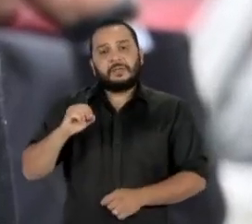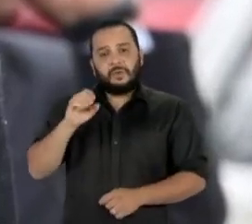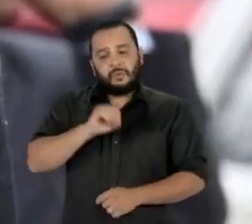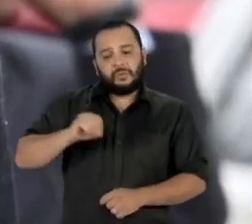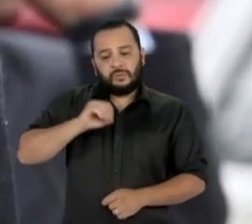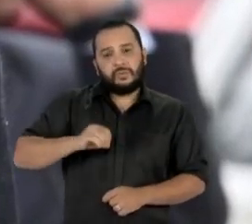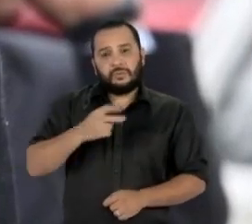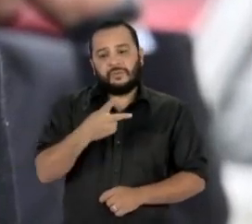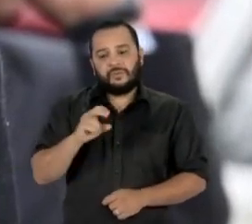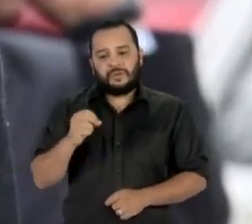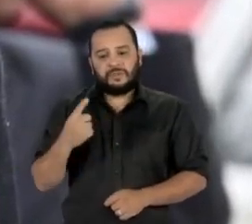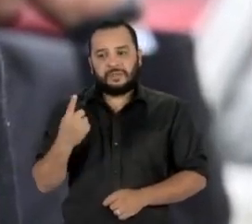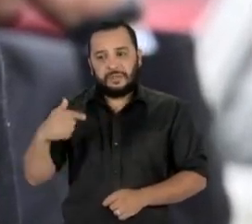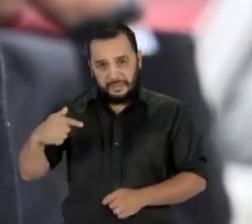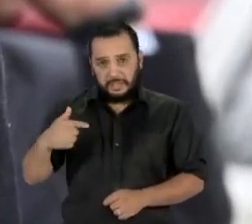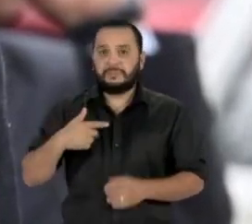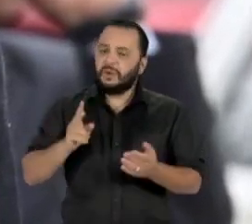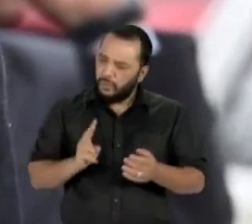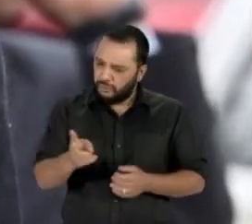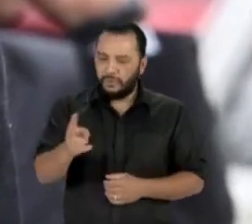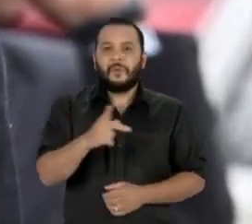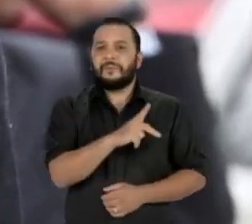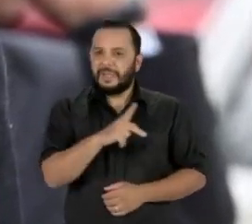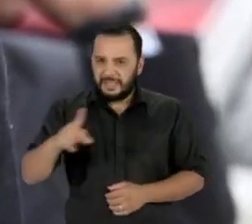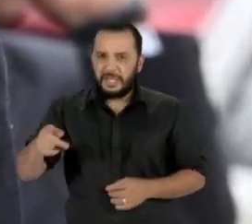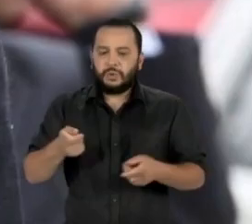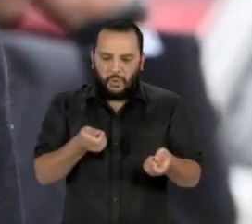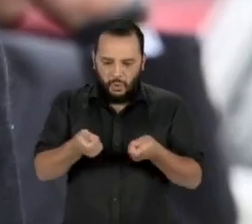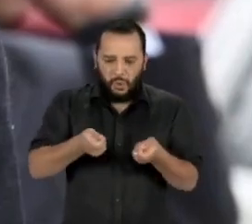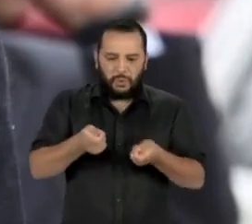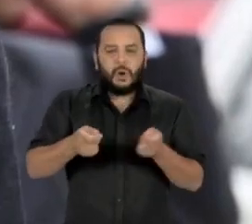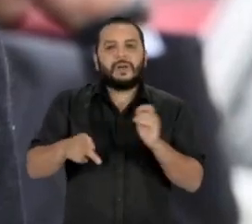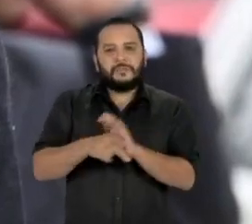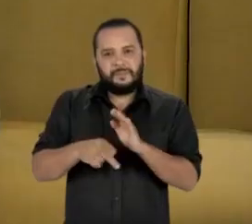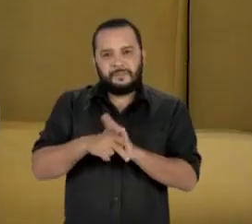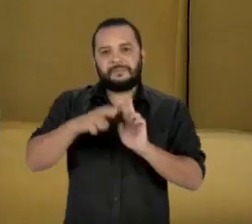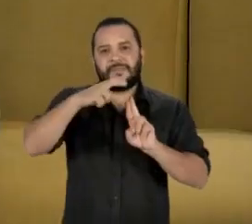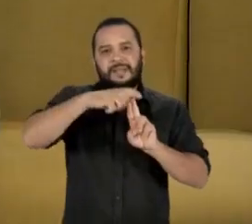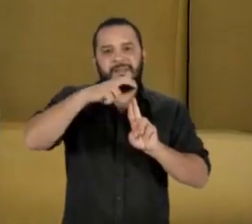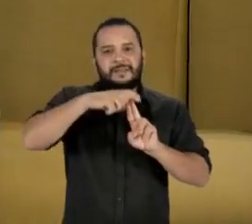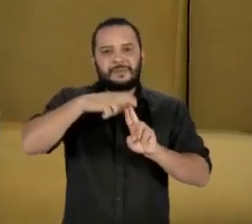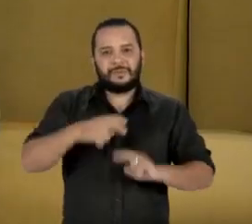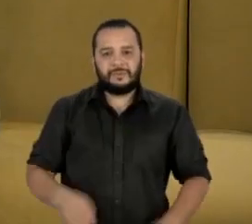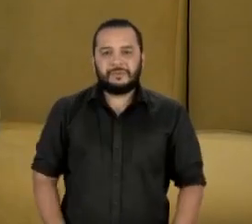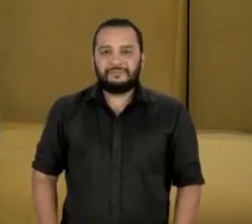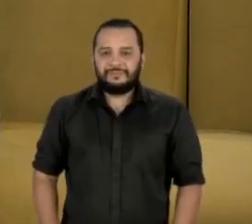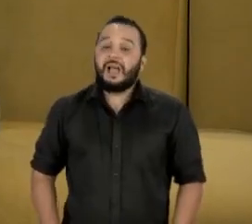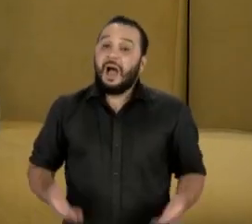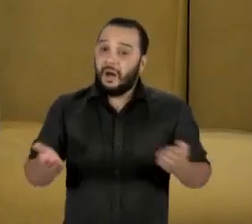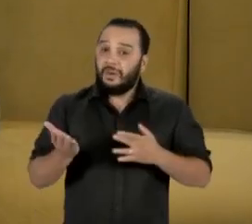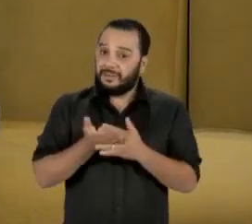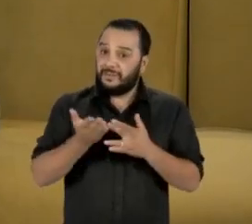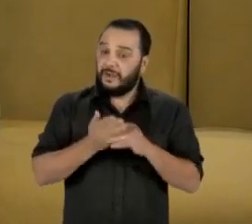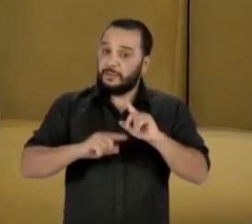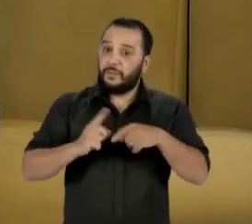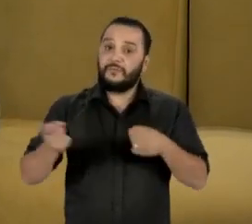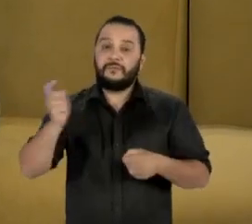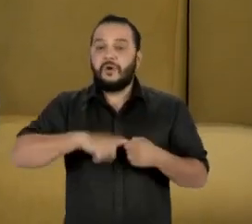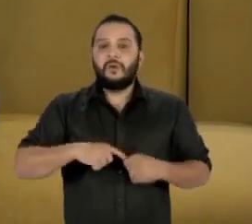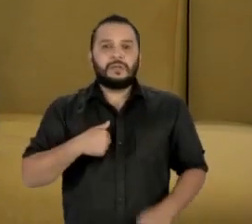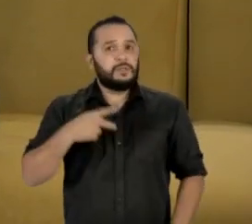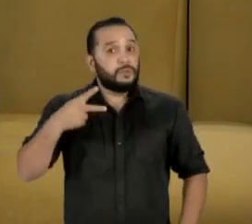mas permaneceu como presidente das empresas controladoras do Bradesco. A gente vai para um rápido intervalo. Na volta,